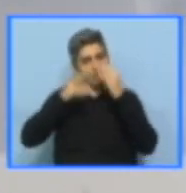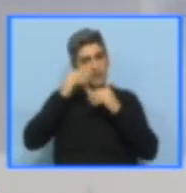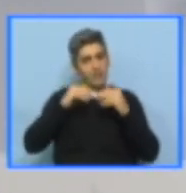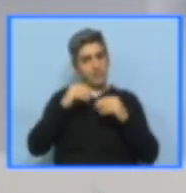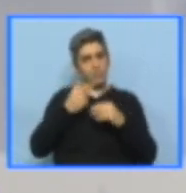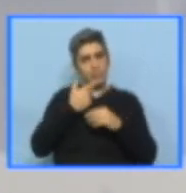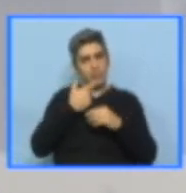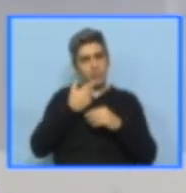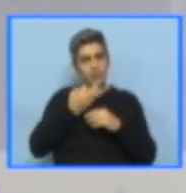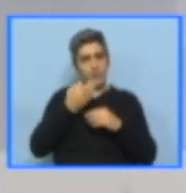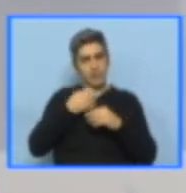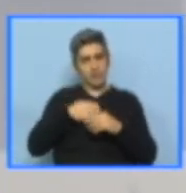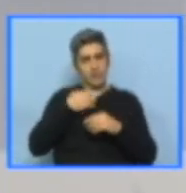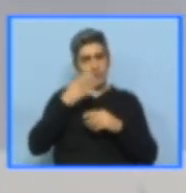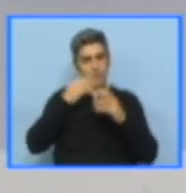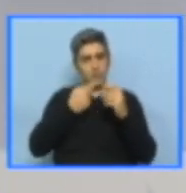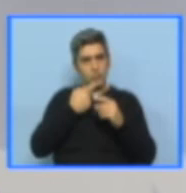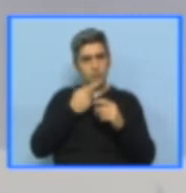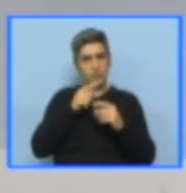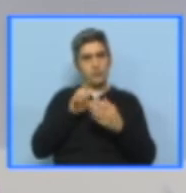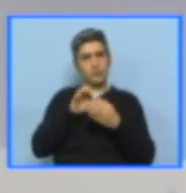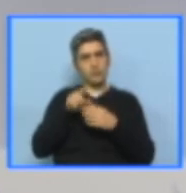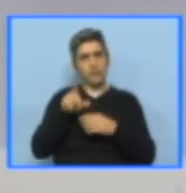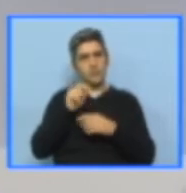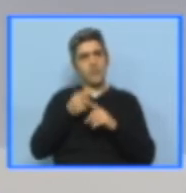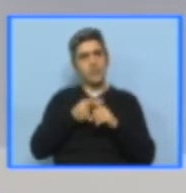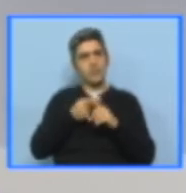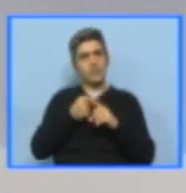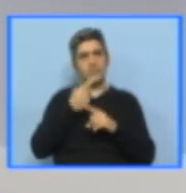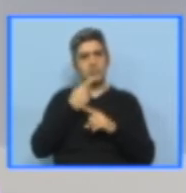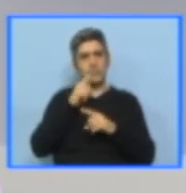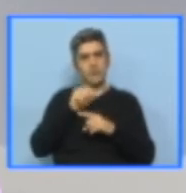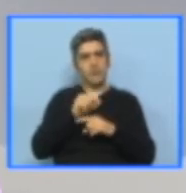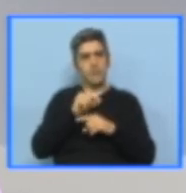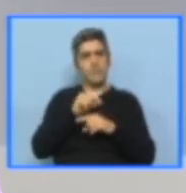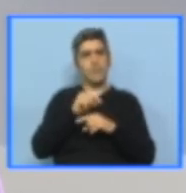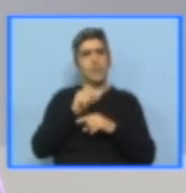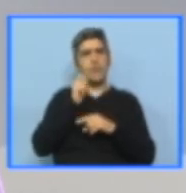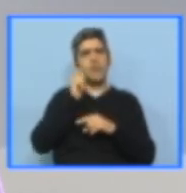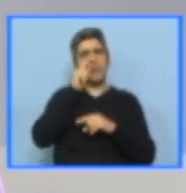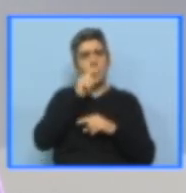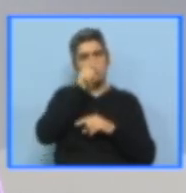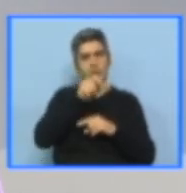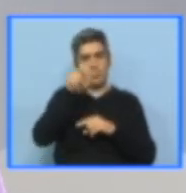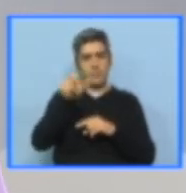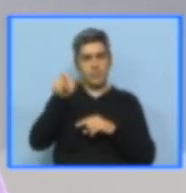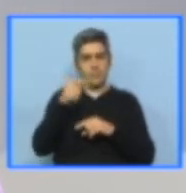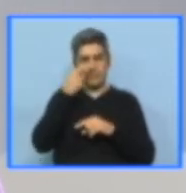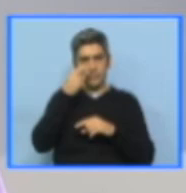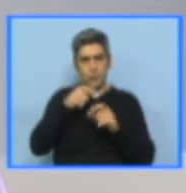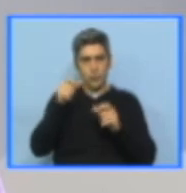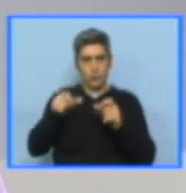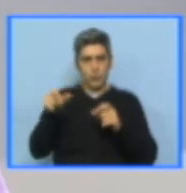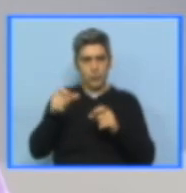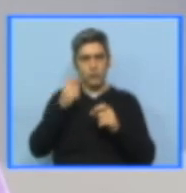Portanto, aprendi bastante sobre o fenómeno e é muito interessante perceber quem são estas pessoas. E as histórias que nós